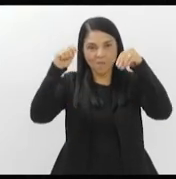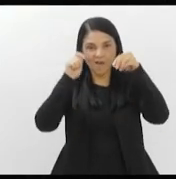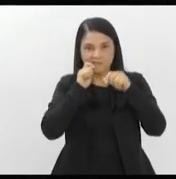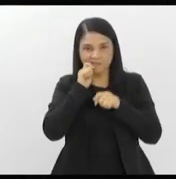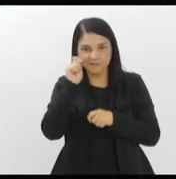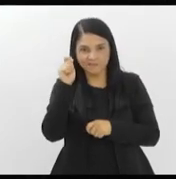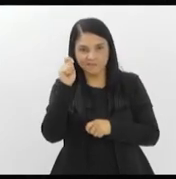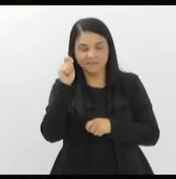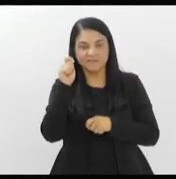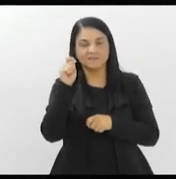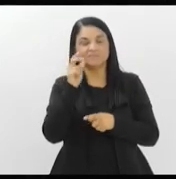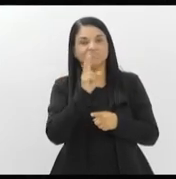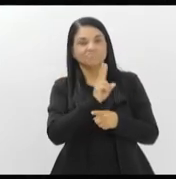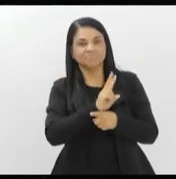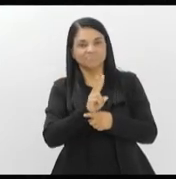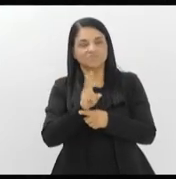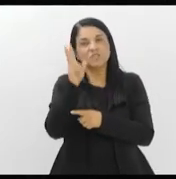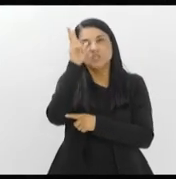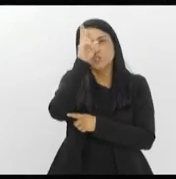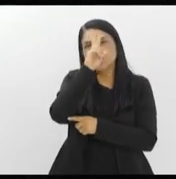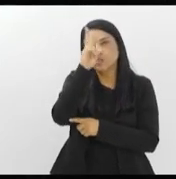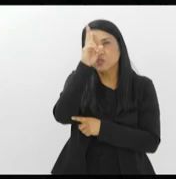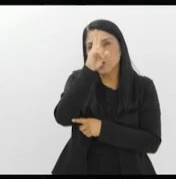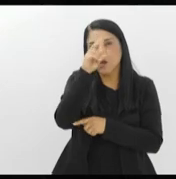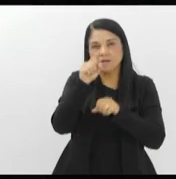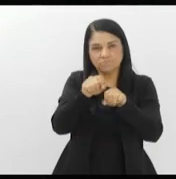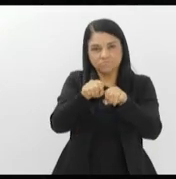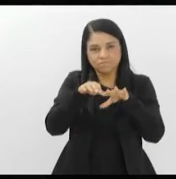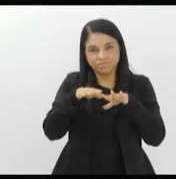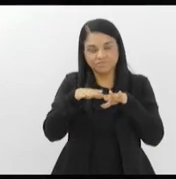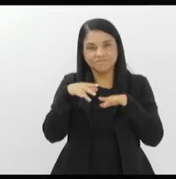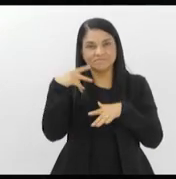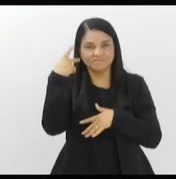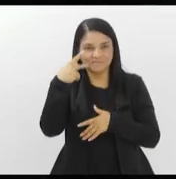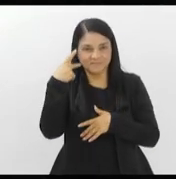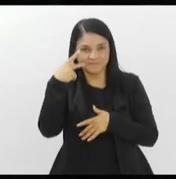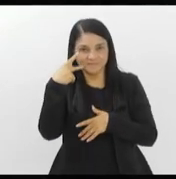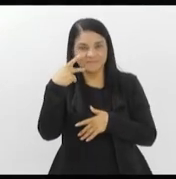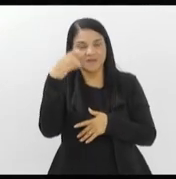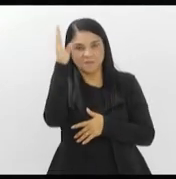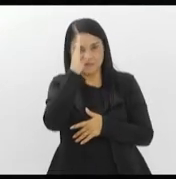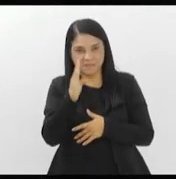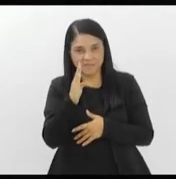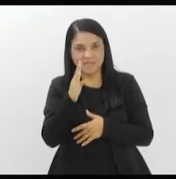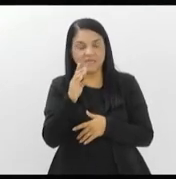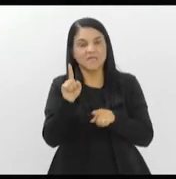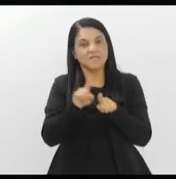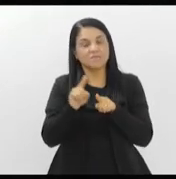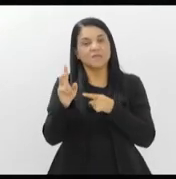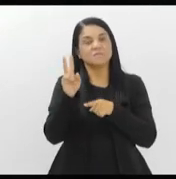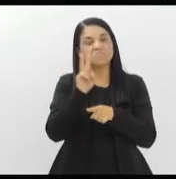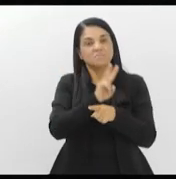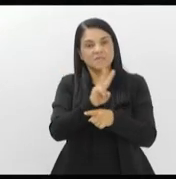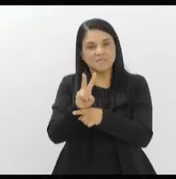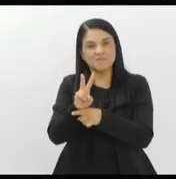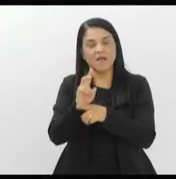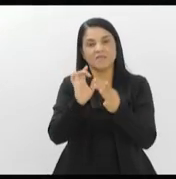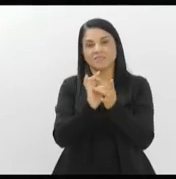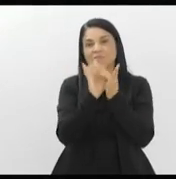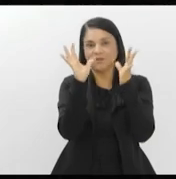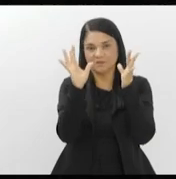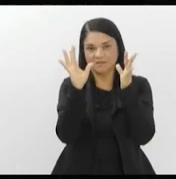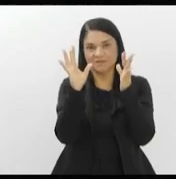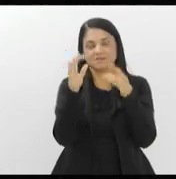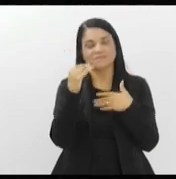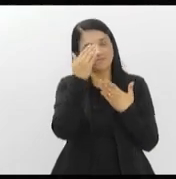Tiradentes, preservar a história do parlamento brasileiro, é preservar a nossa própria democracia. Muito obrigado, senhor